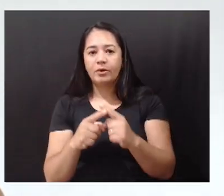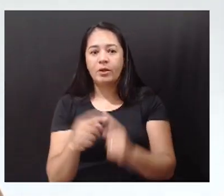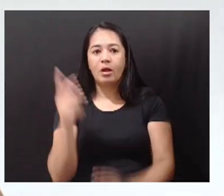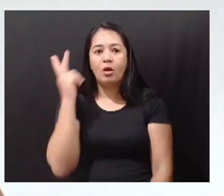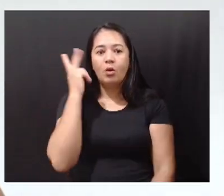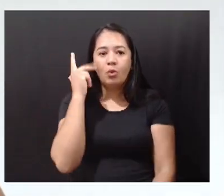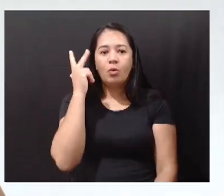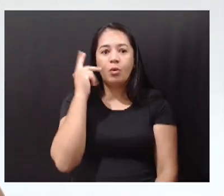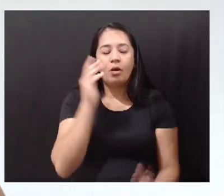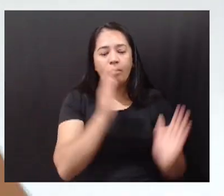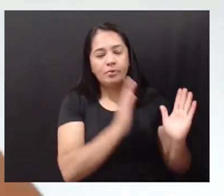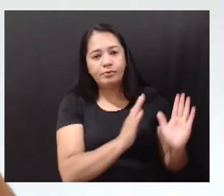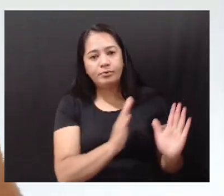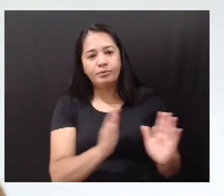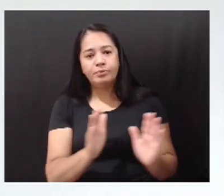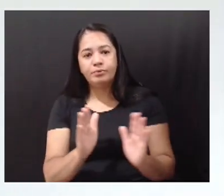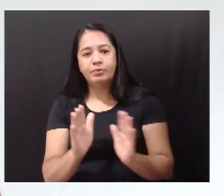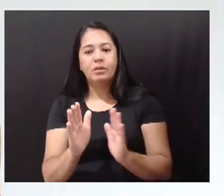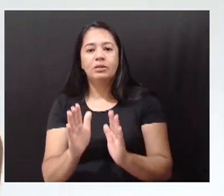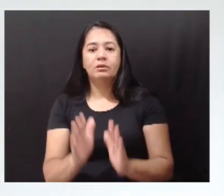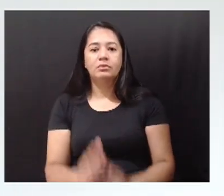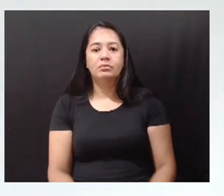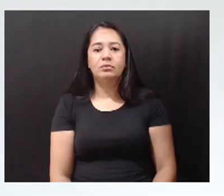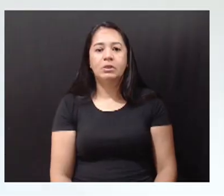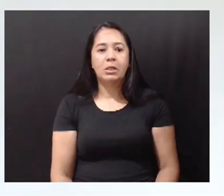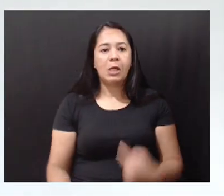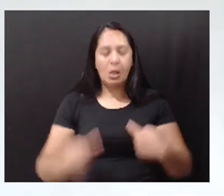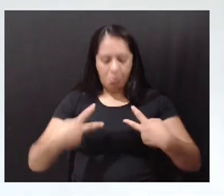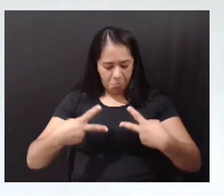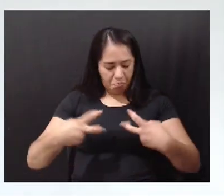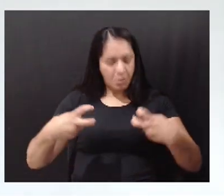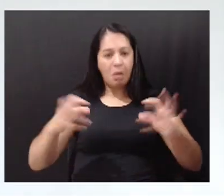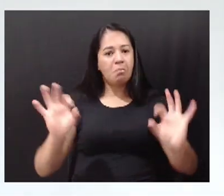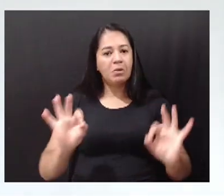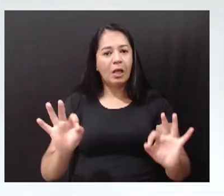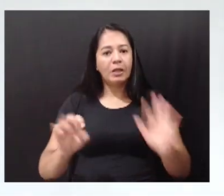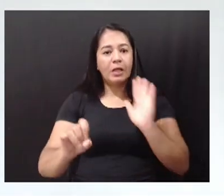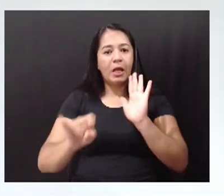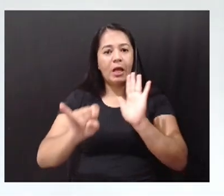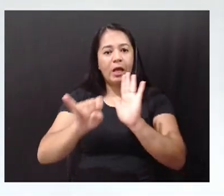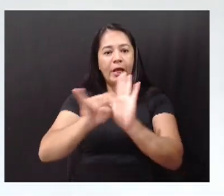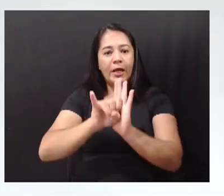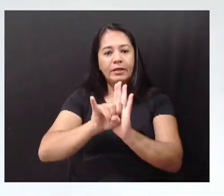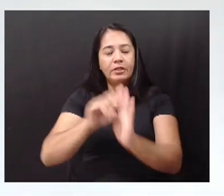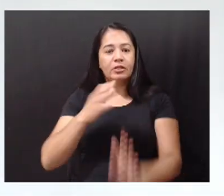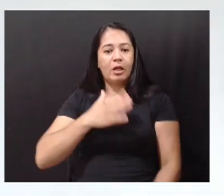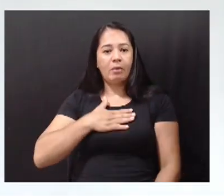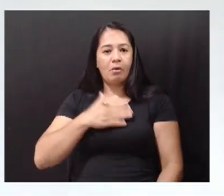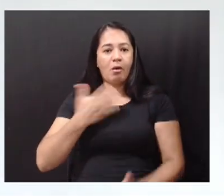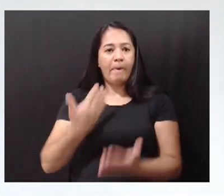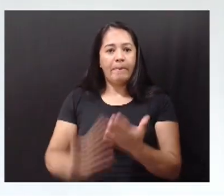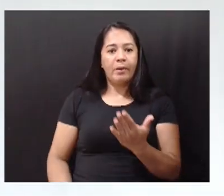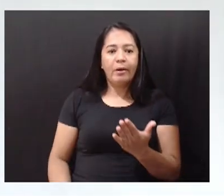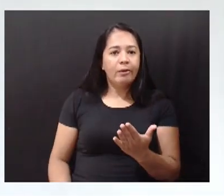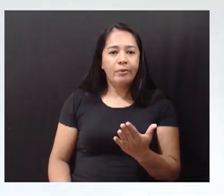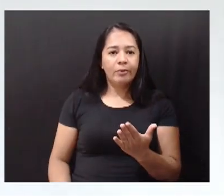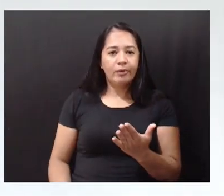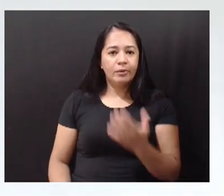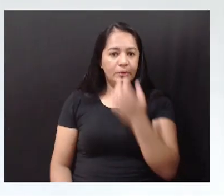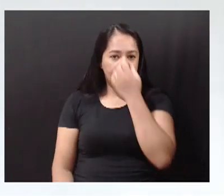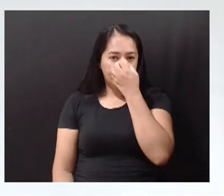processo virtual que eu não me enxergo, eu perco a minha identidade própria do meu próprio eu. E aí fica uma